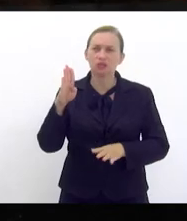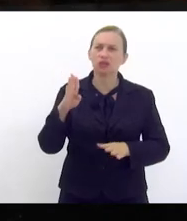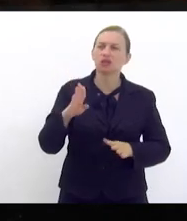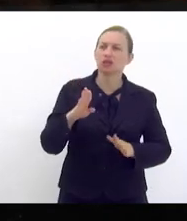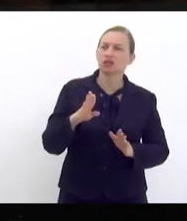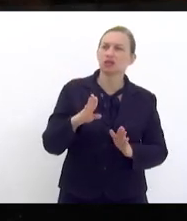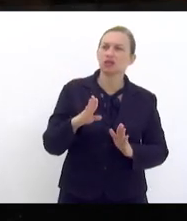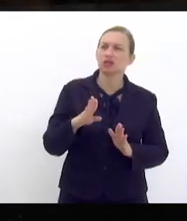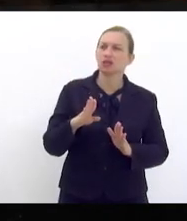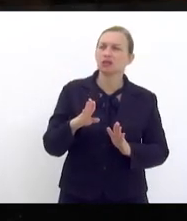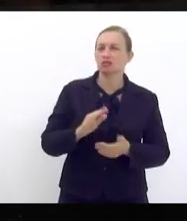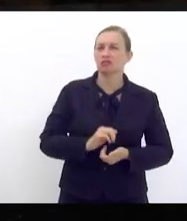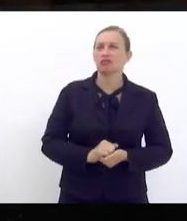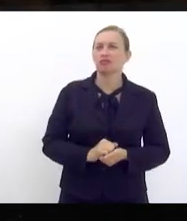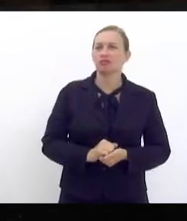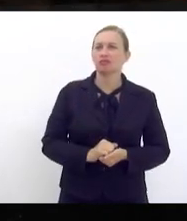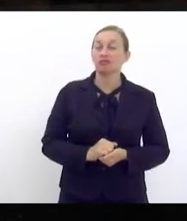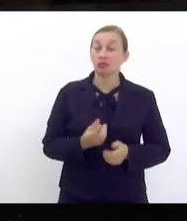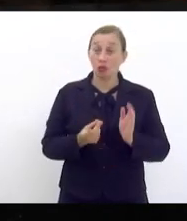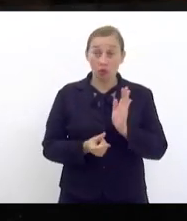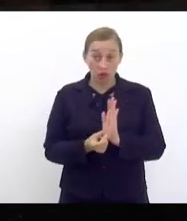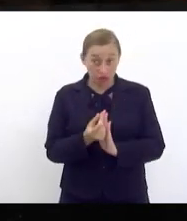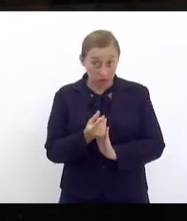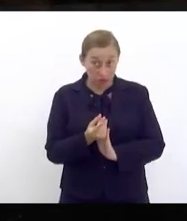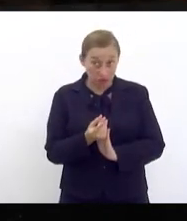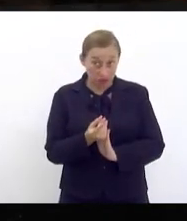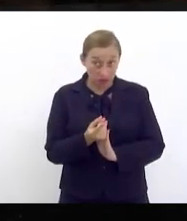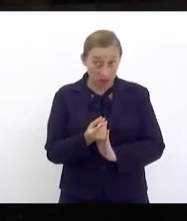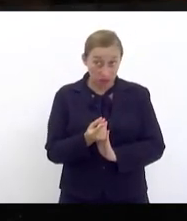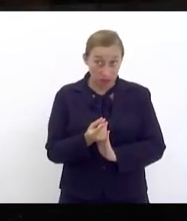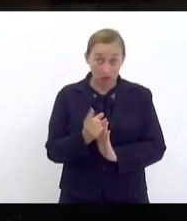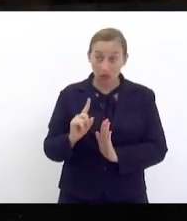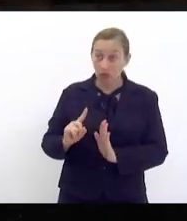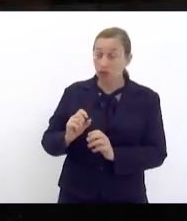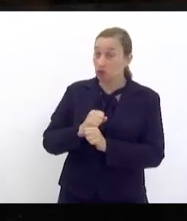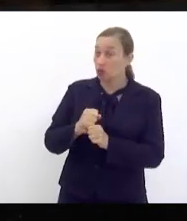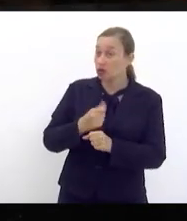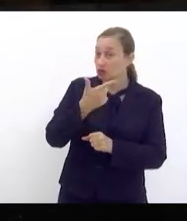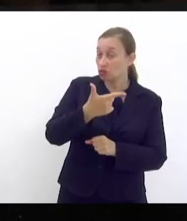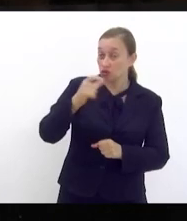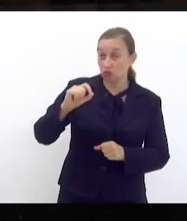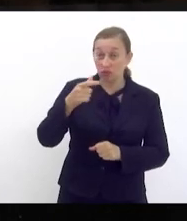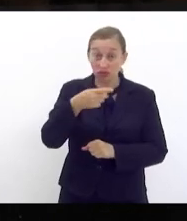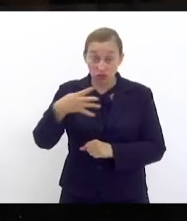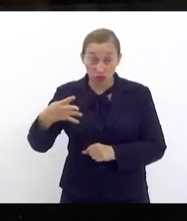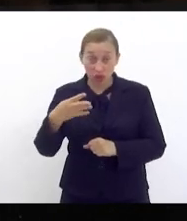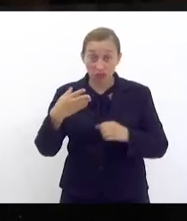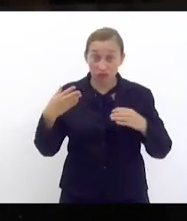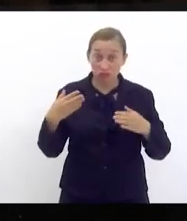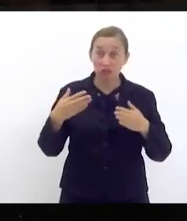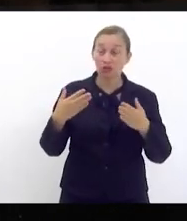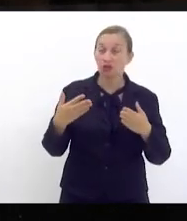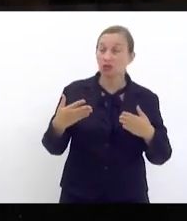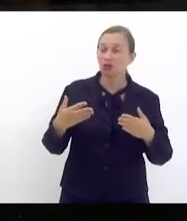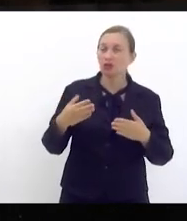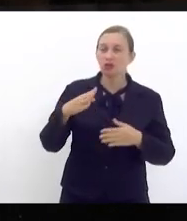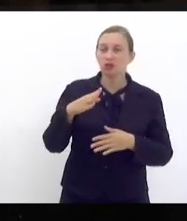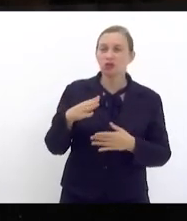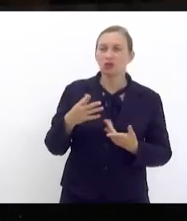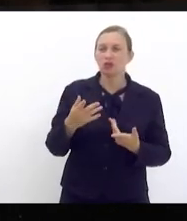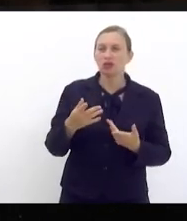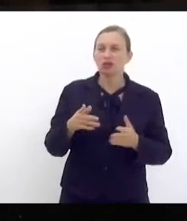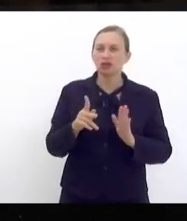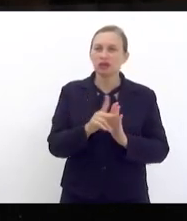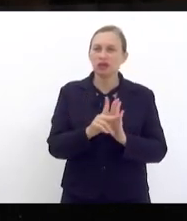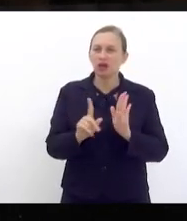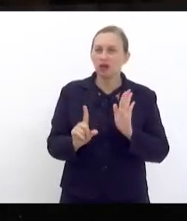e prioridades do orçamento que vem para o próximo ano de 2024, especificamente no que se refere a este projeto de